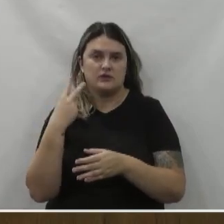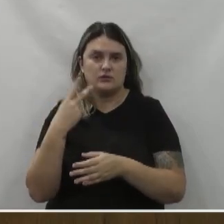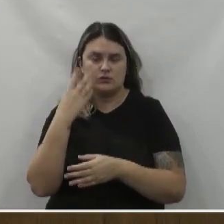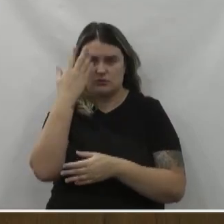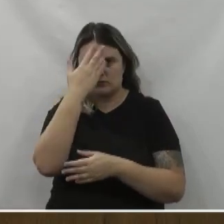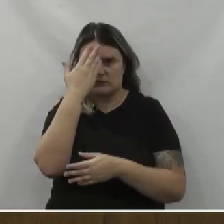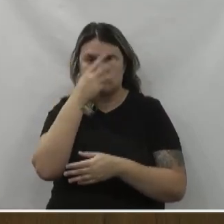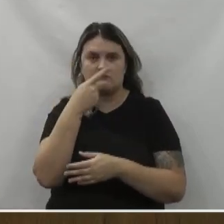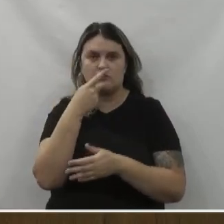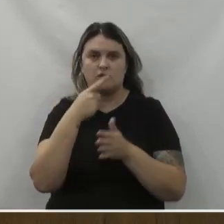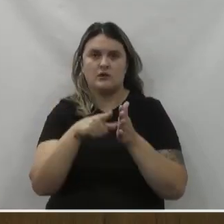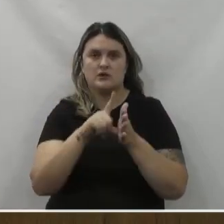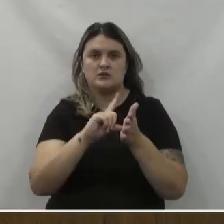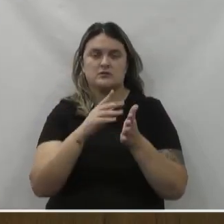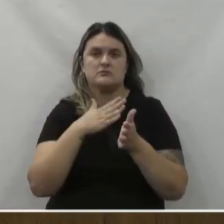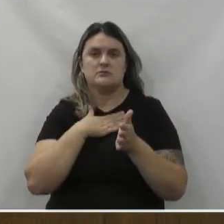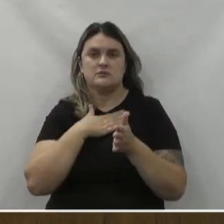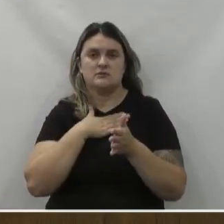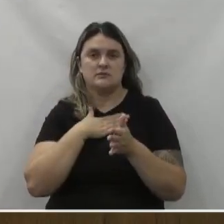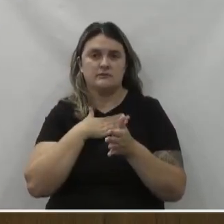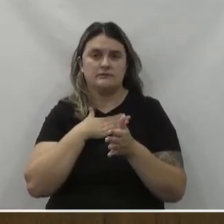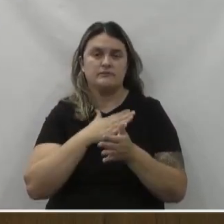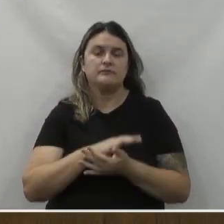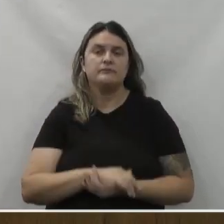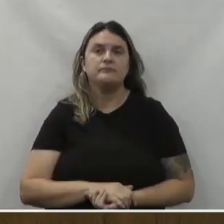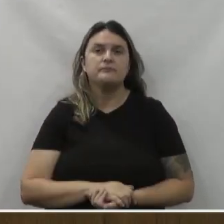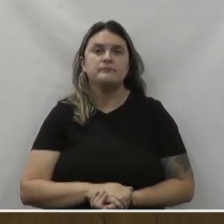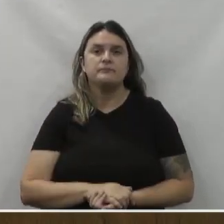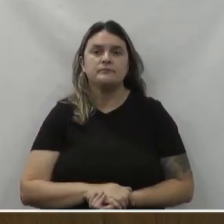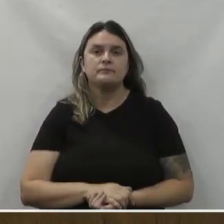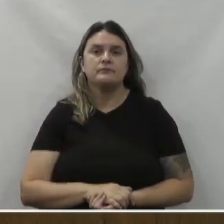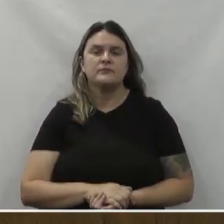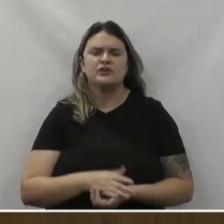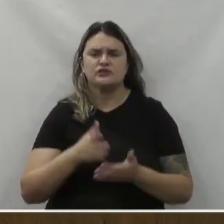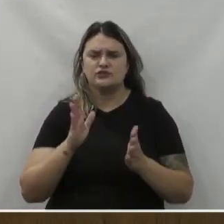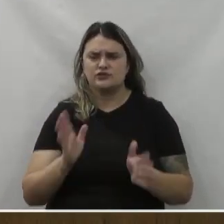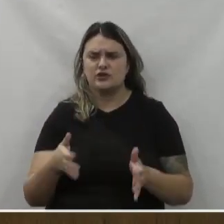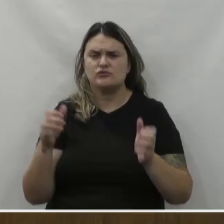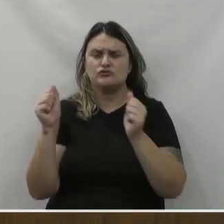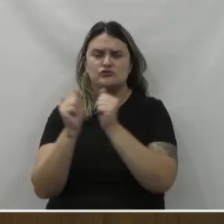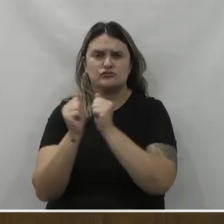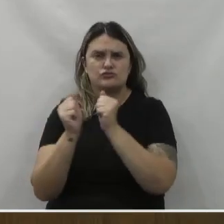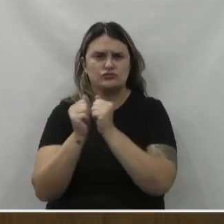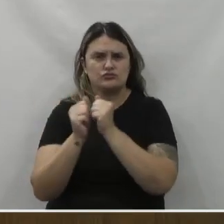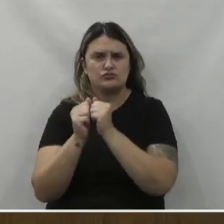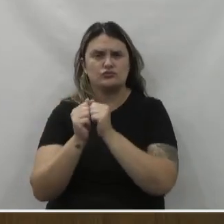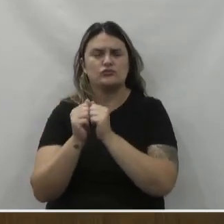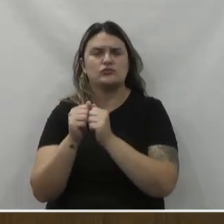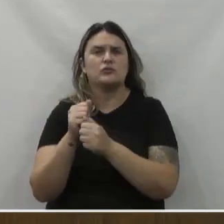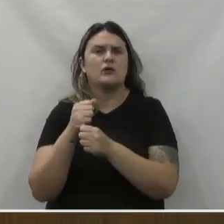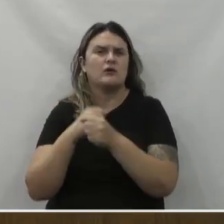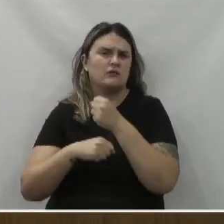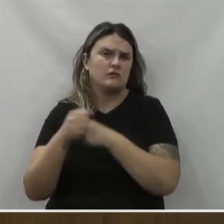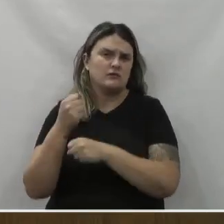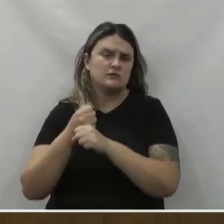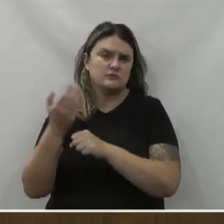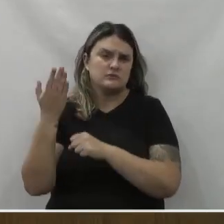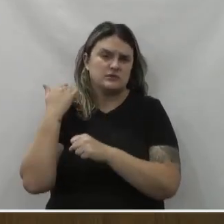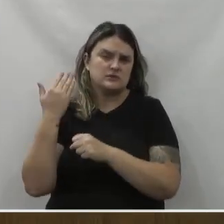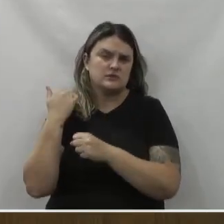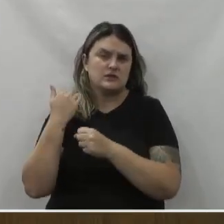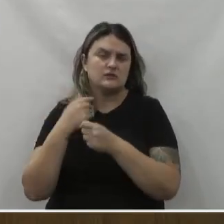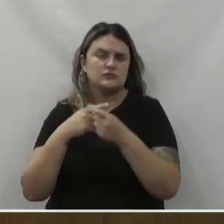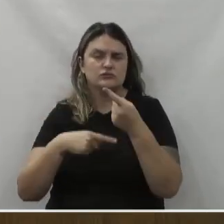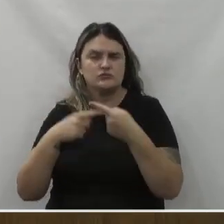Cordovan, por diversas vezes, né, vereador, nós entramos nesse assunto na legislatura passada, alguns